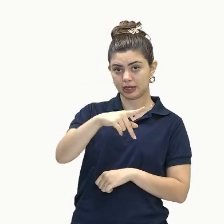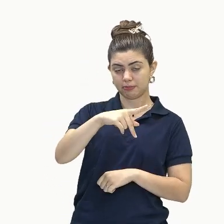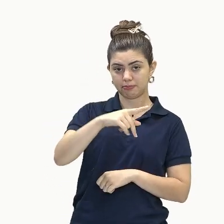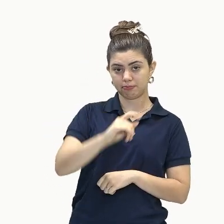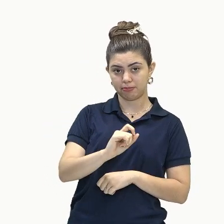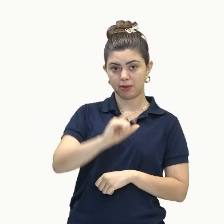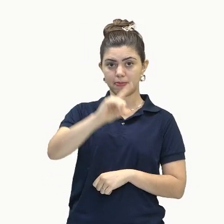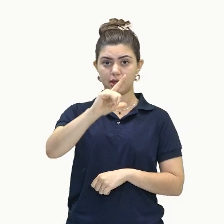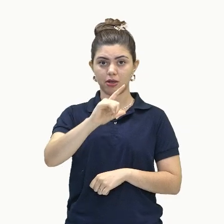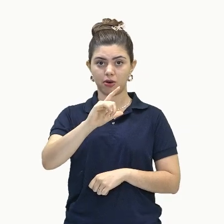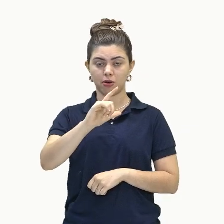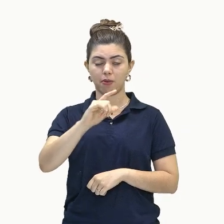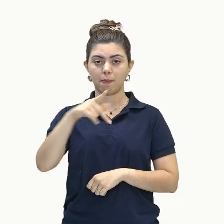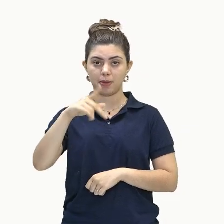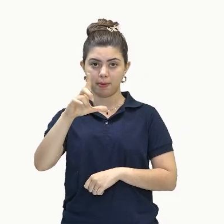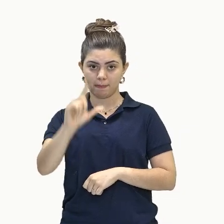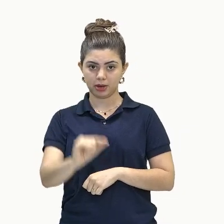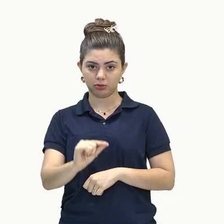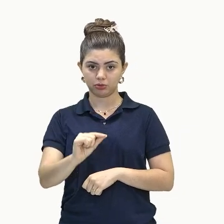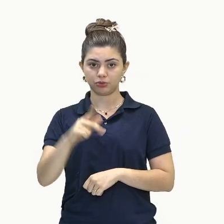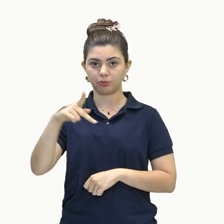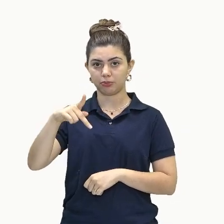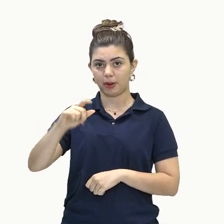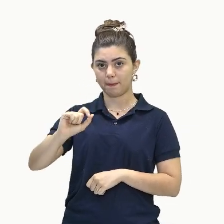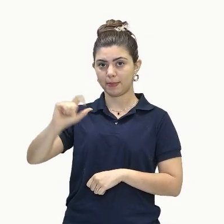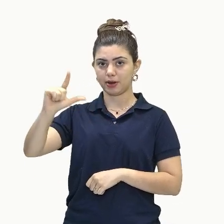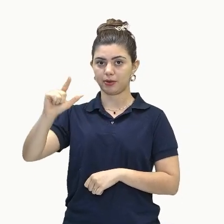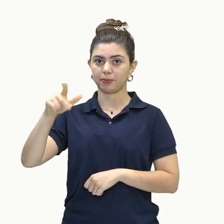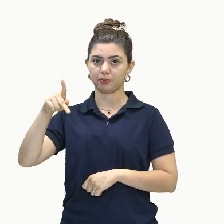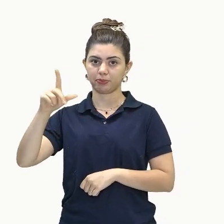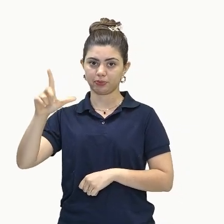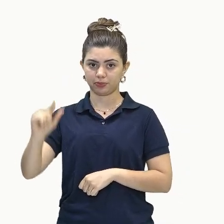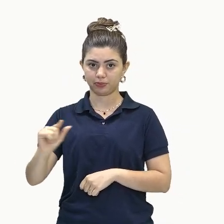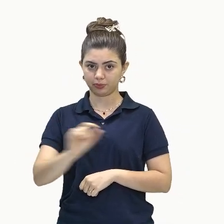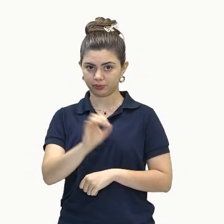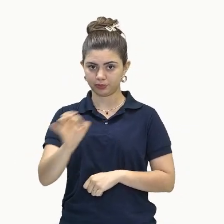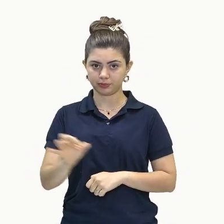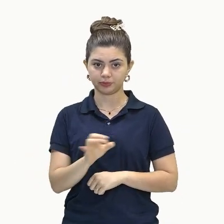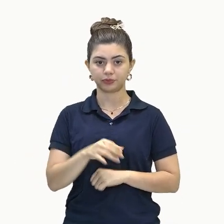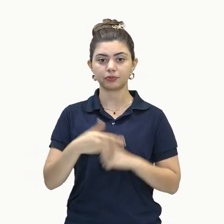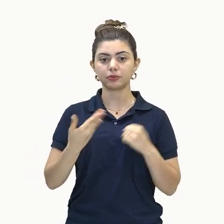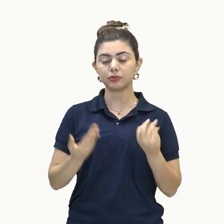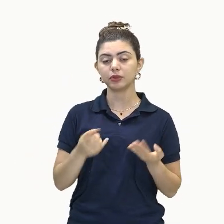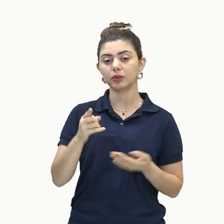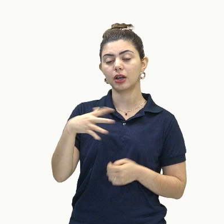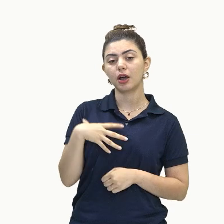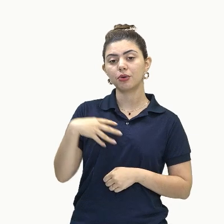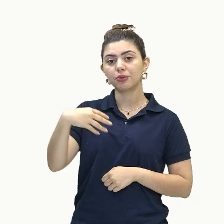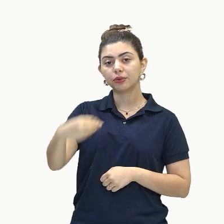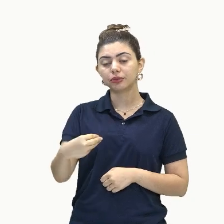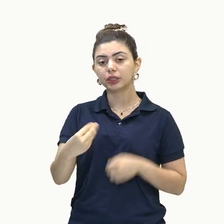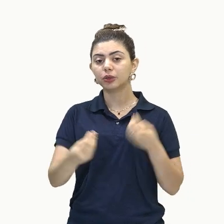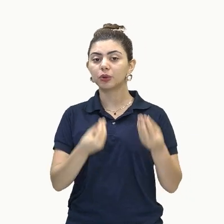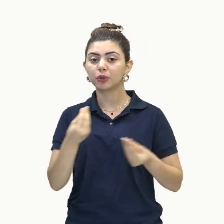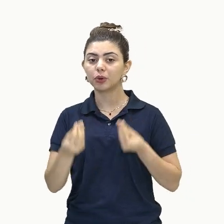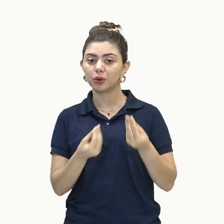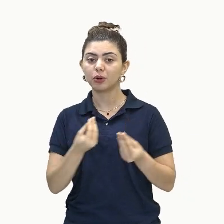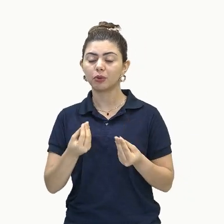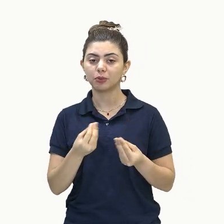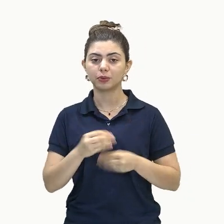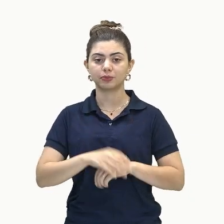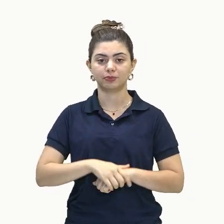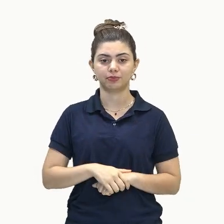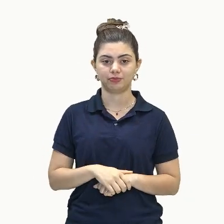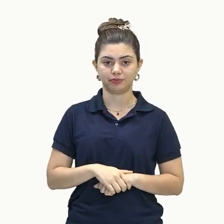Pezão, pezinho, pezão, pezinho. E o filho, obrigatoriamente, ele será